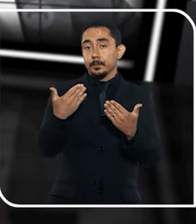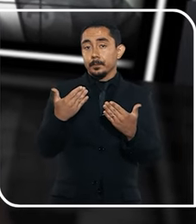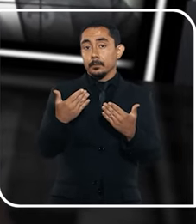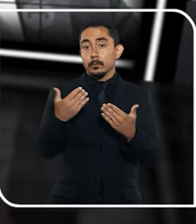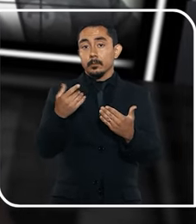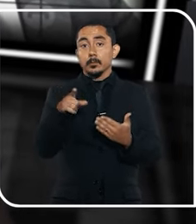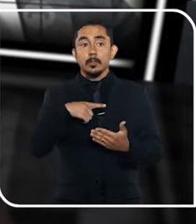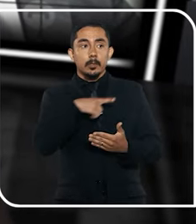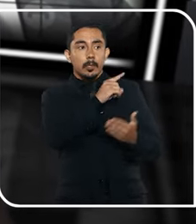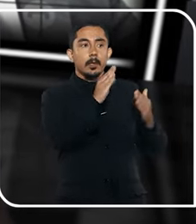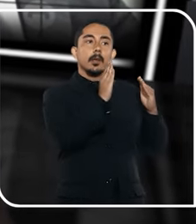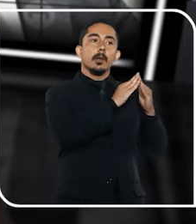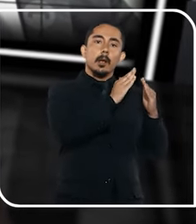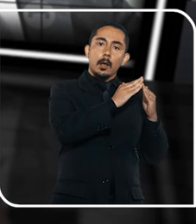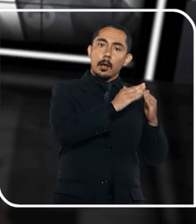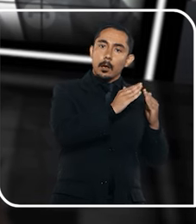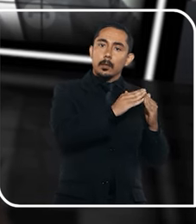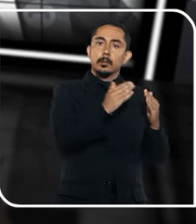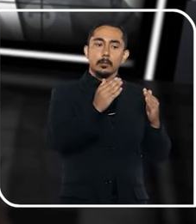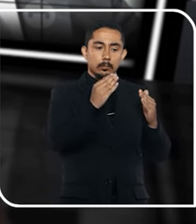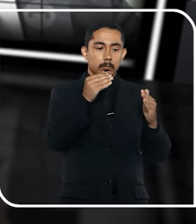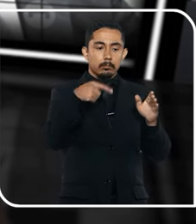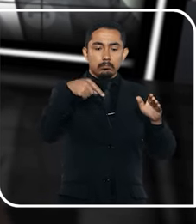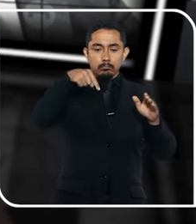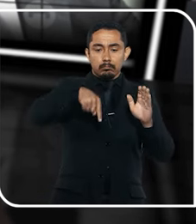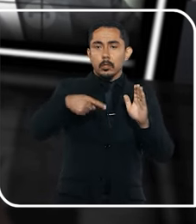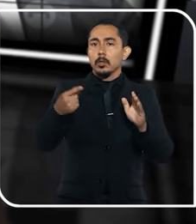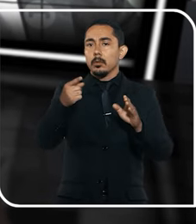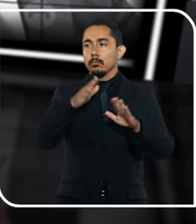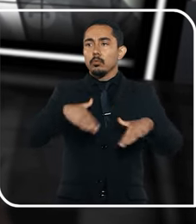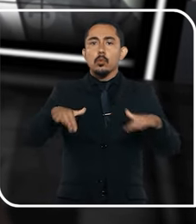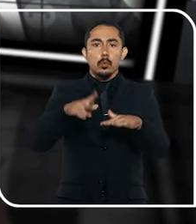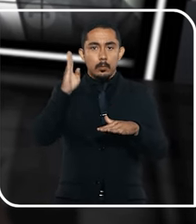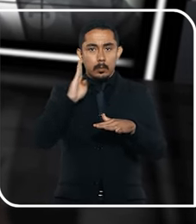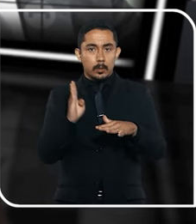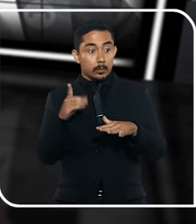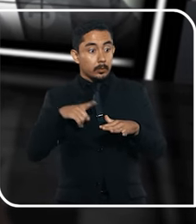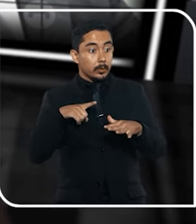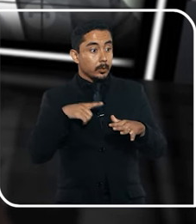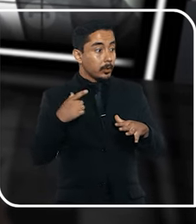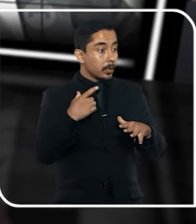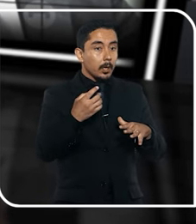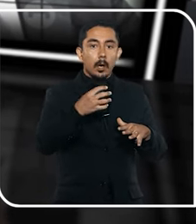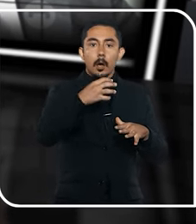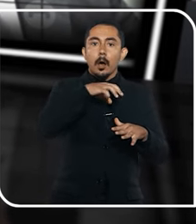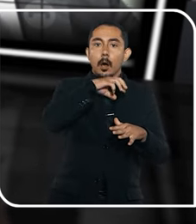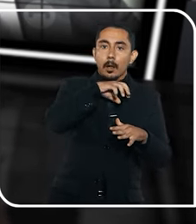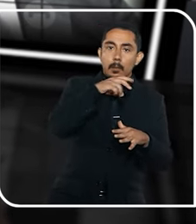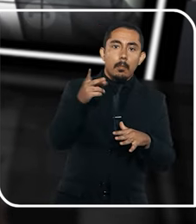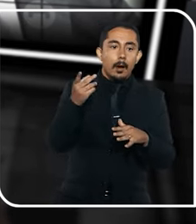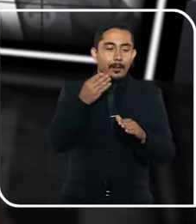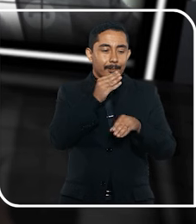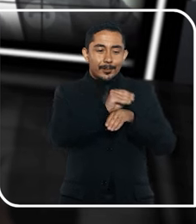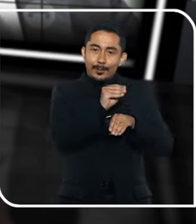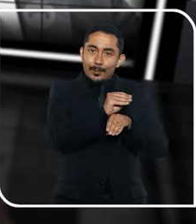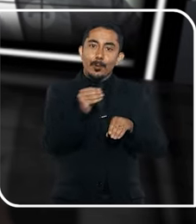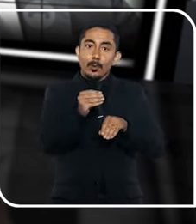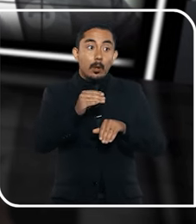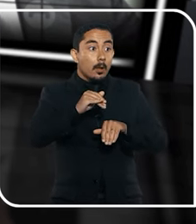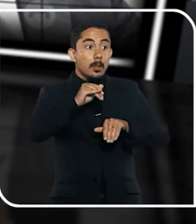época, os lares brasileiros, assim, em média, tinham mais animais de estimação do que